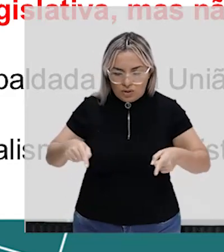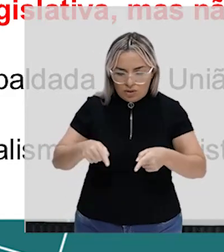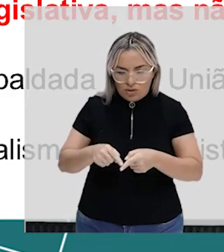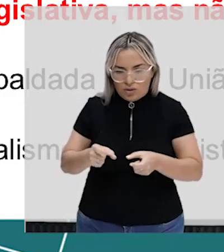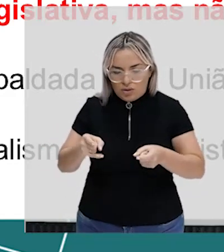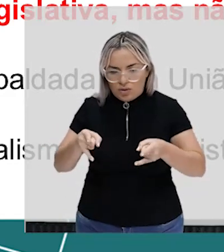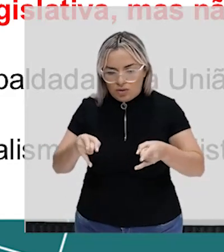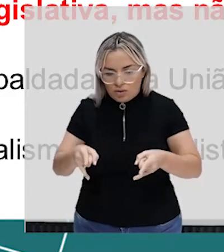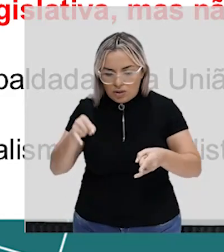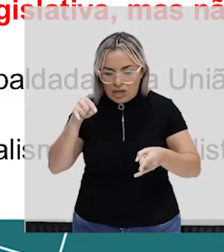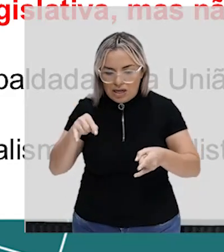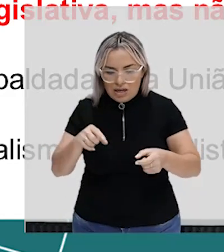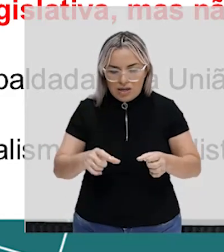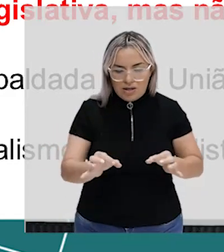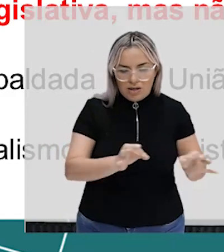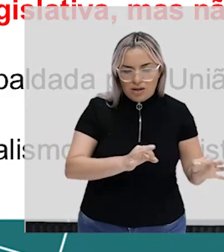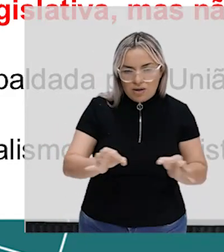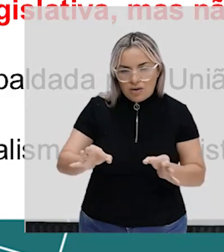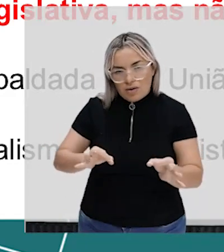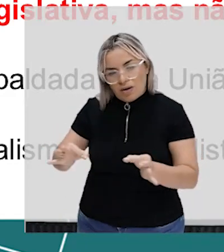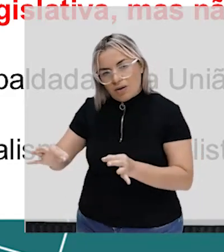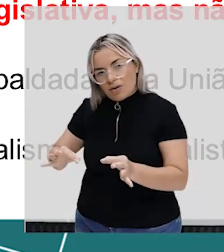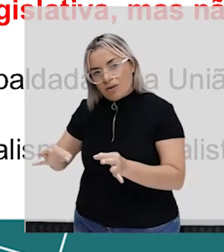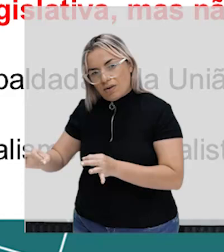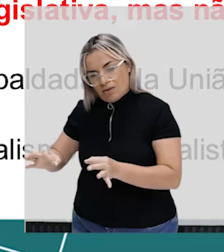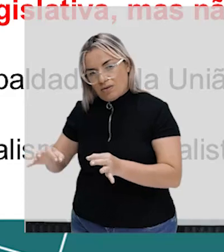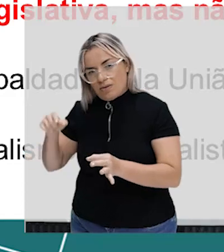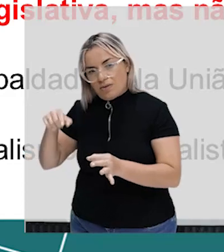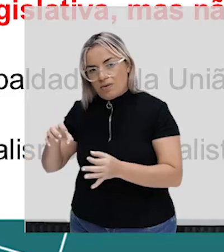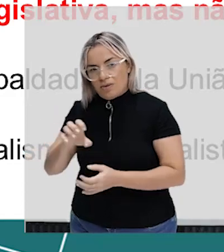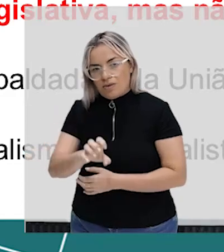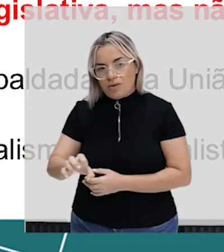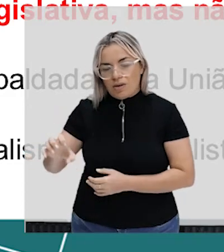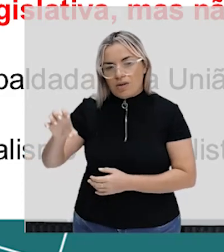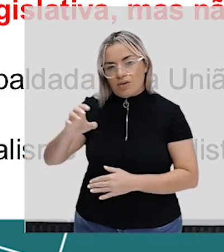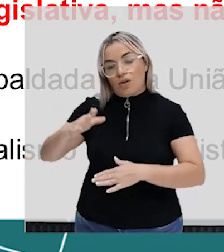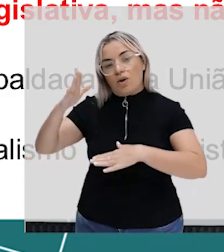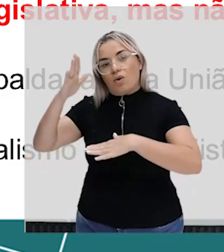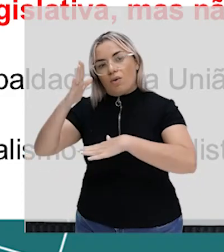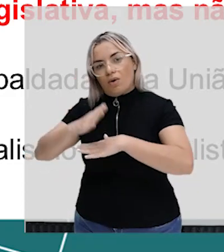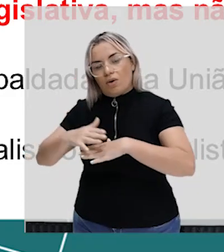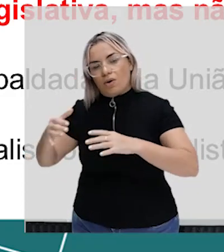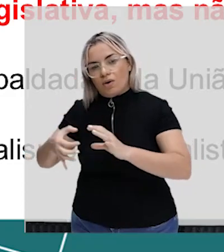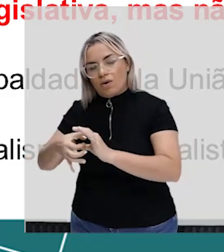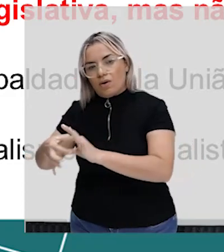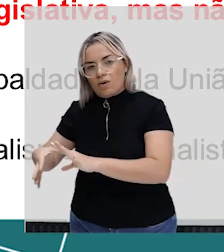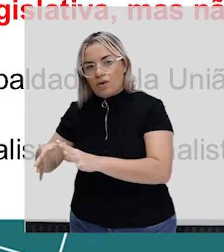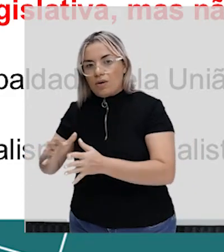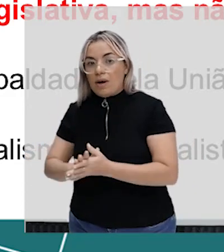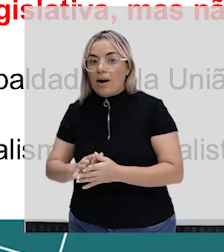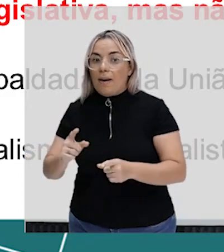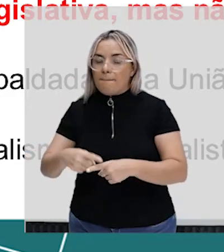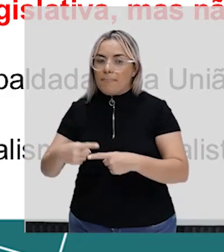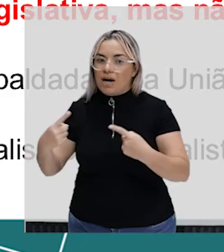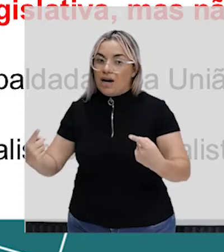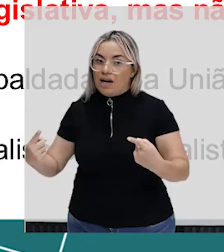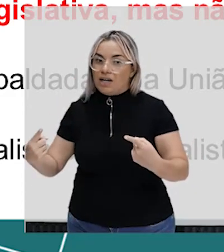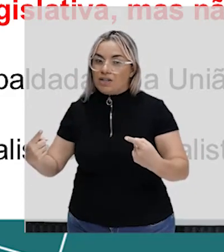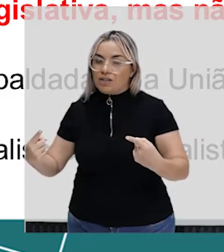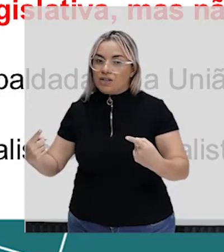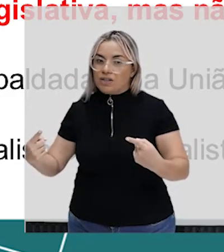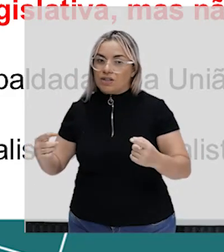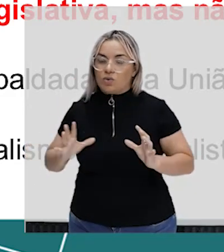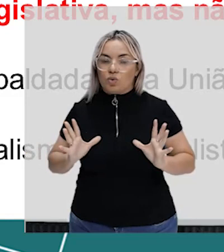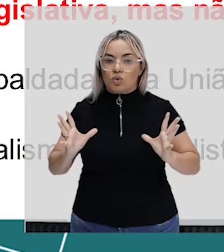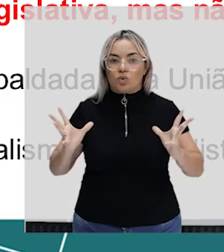organiza, tuas coisas e tal. Então imagina que o teu quarto seria a região autônoma. Mas o quarto, ele está vinculado aqui à casa. E